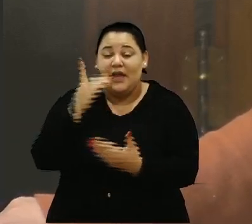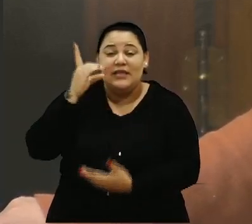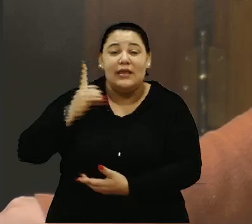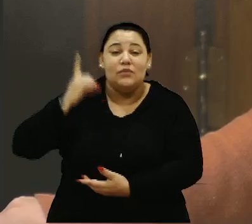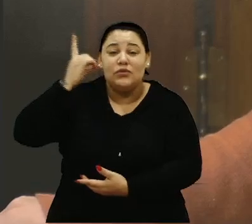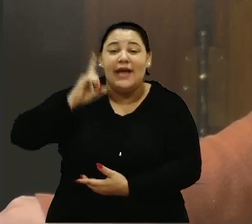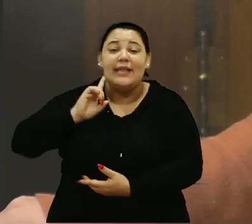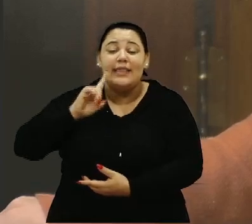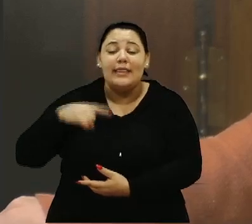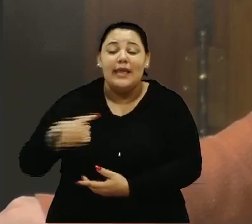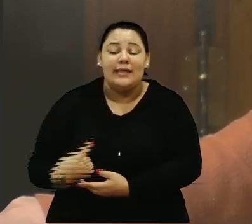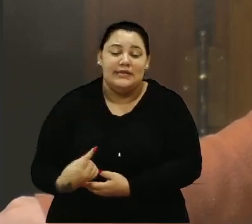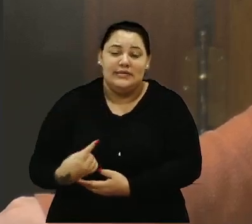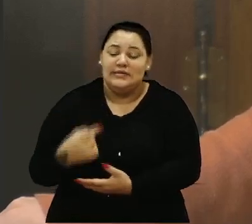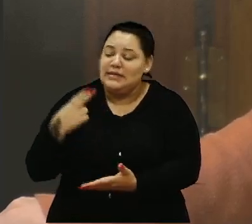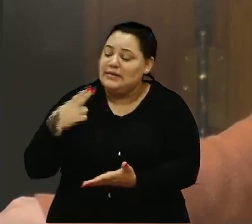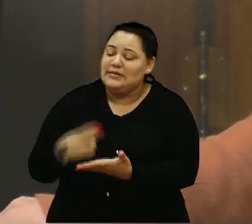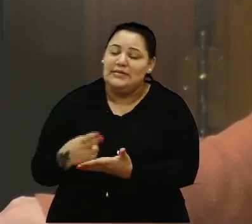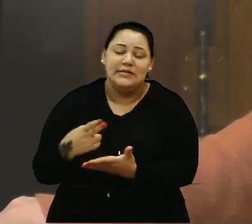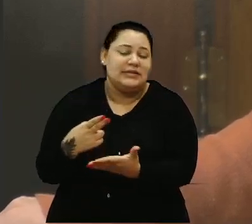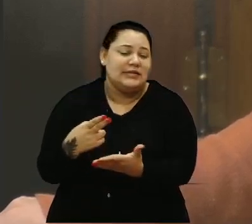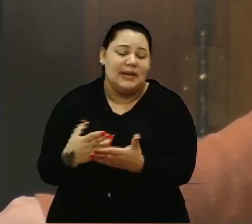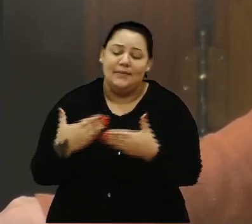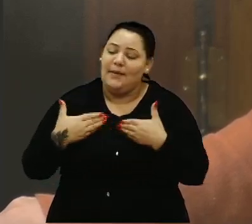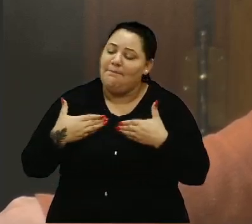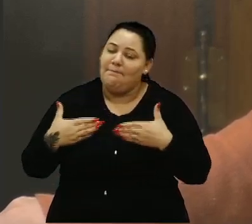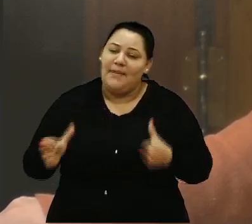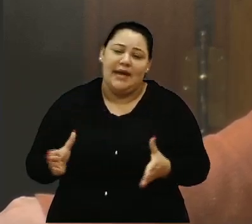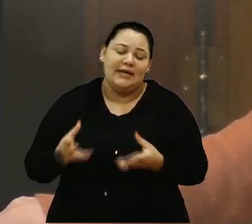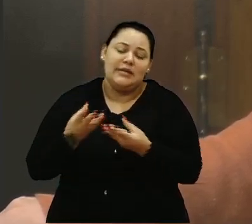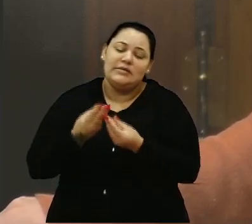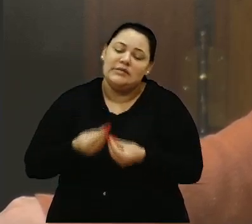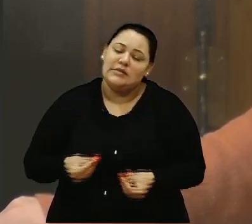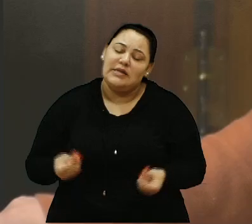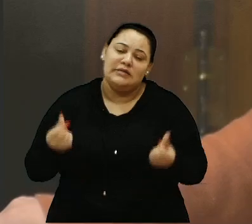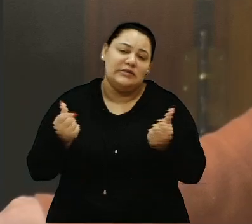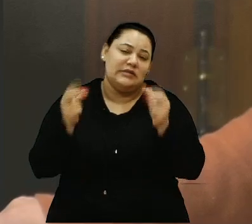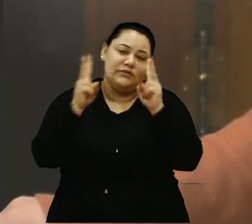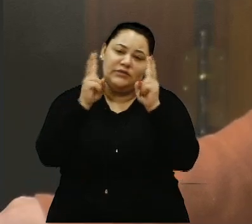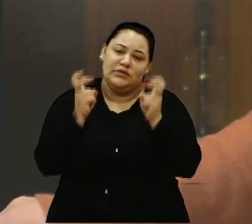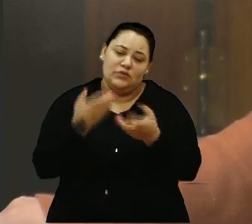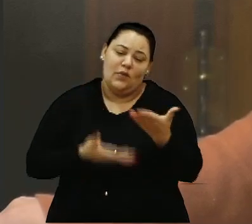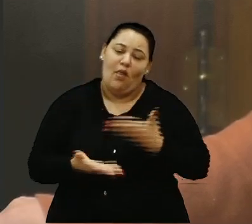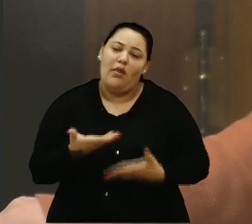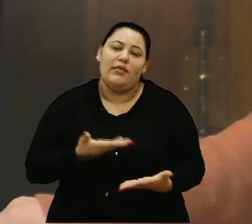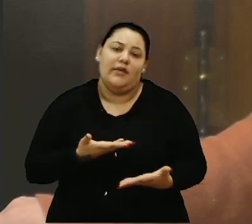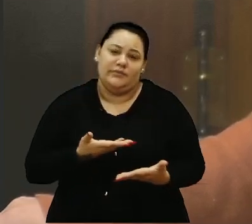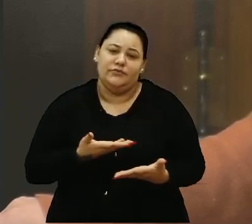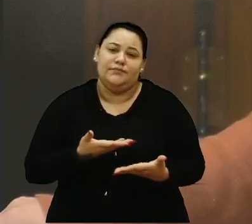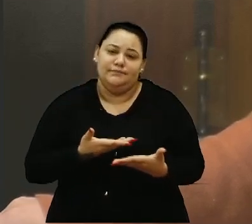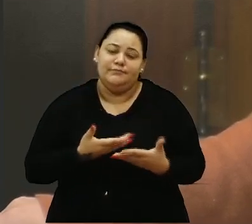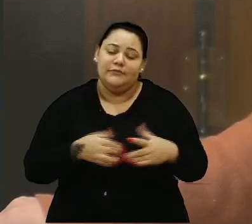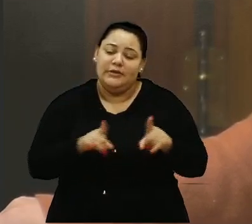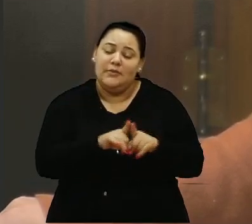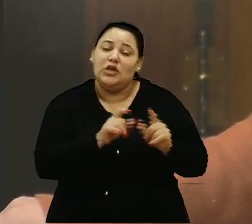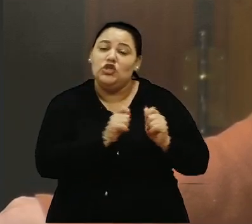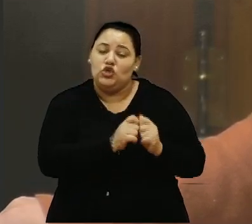Denise Pessoa, que se mostrou sensível a essa pauta e junto conosco